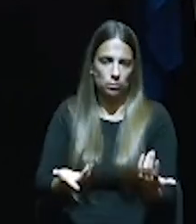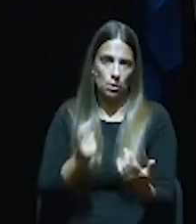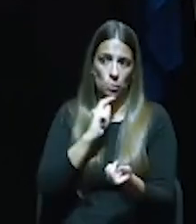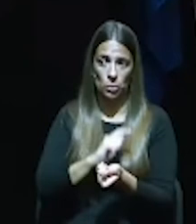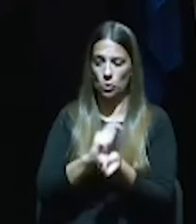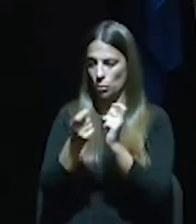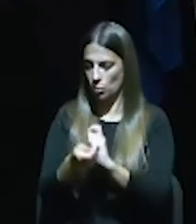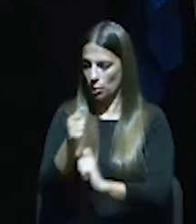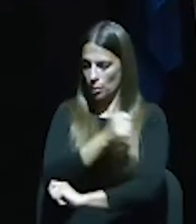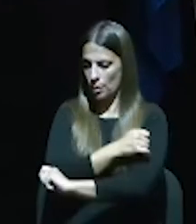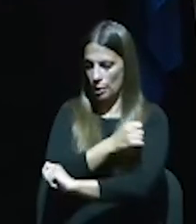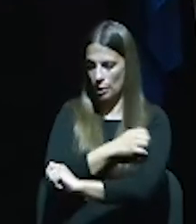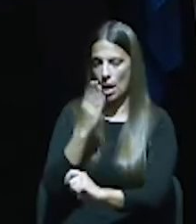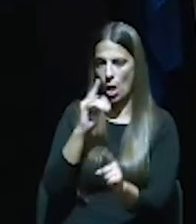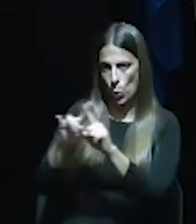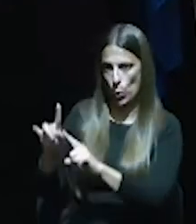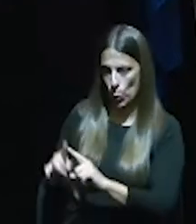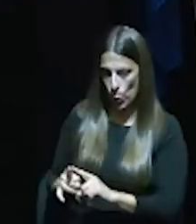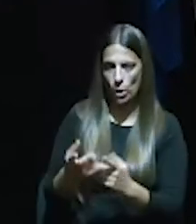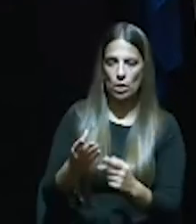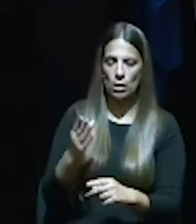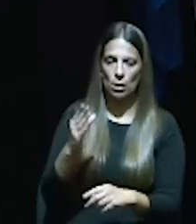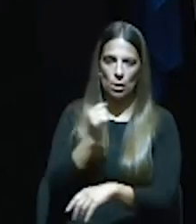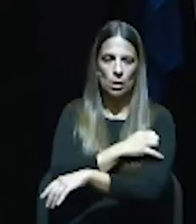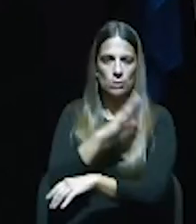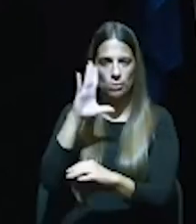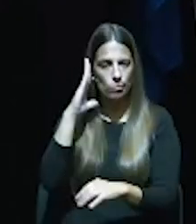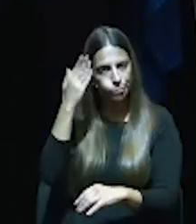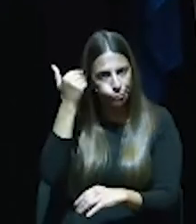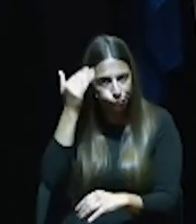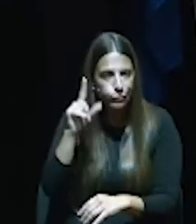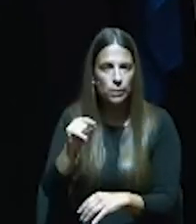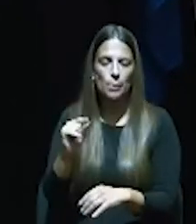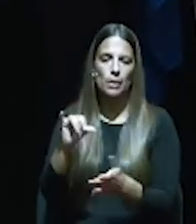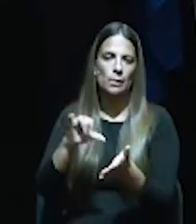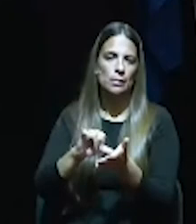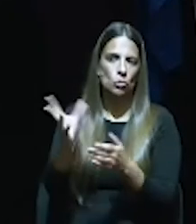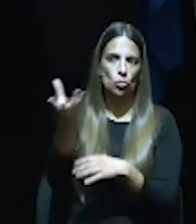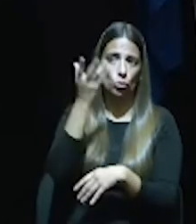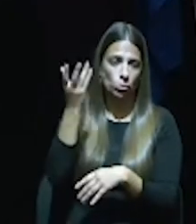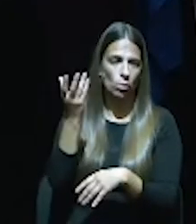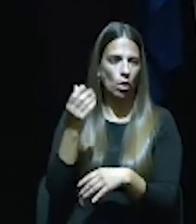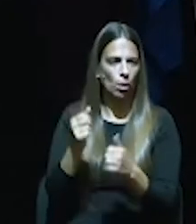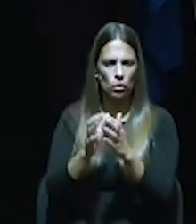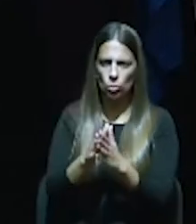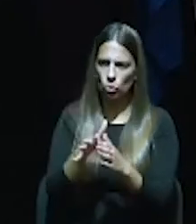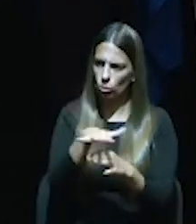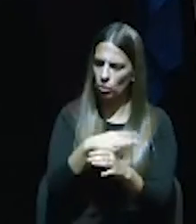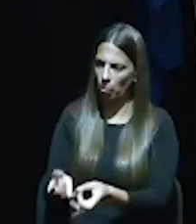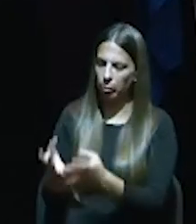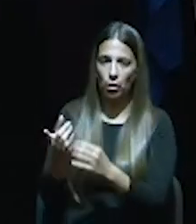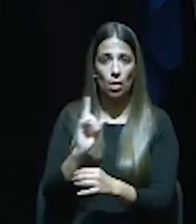ser transformados em residências de estudantes, residências séniores, centros culturais. Não alienemos património que é de todos e que a Câmara